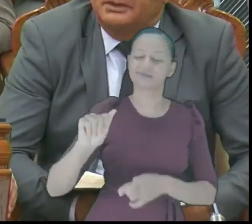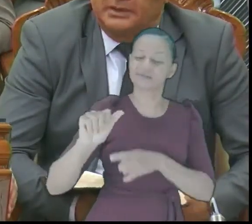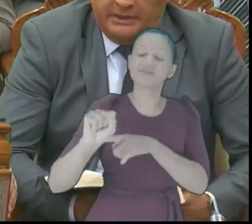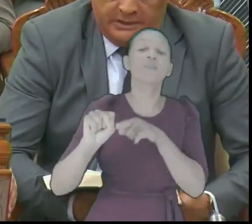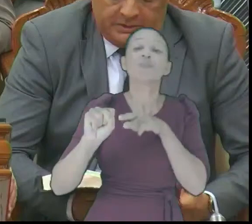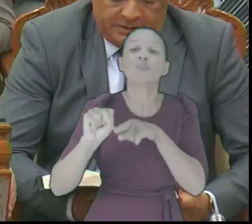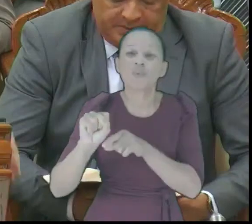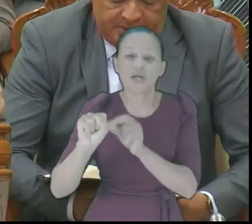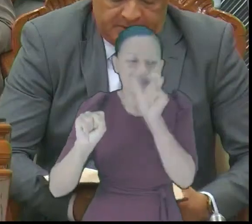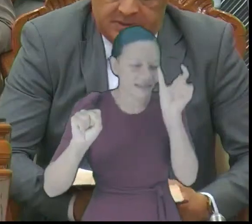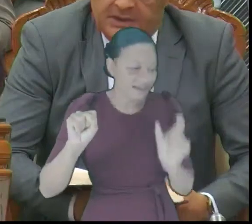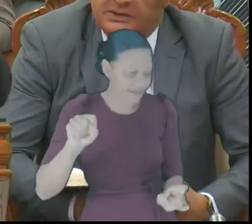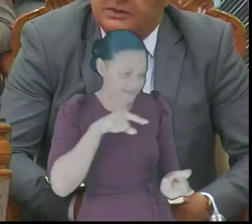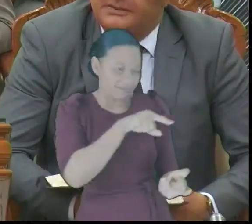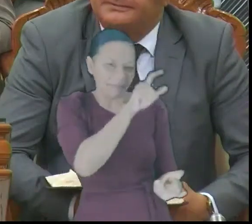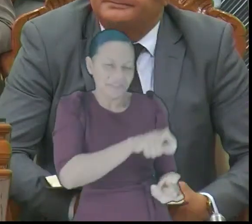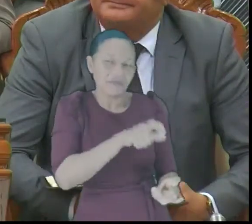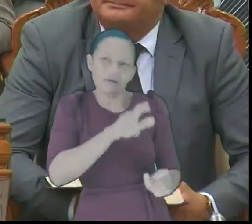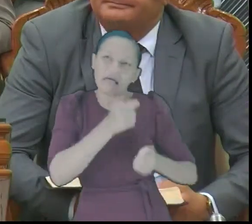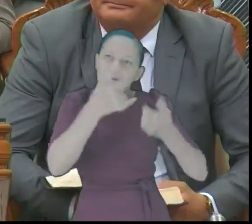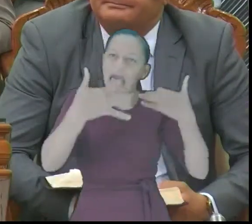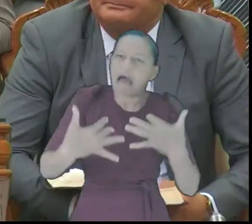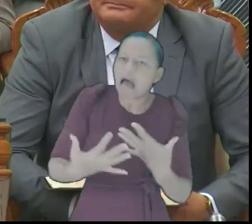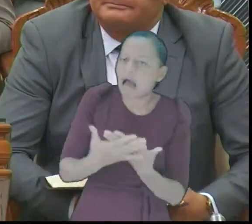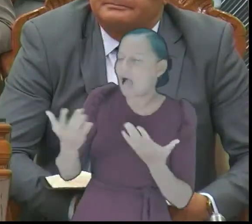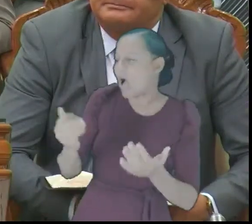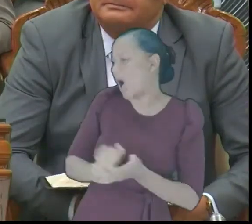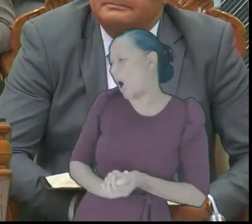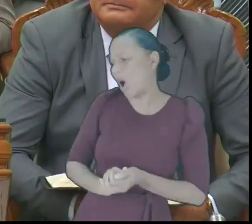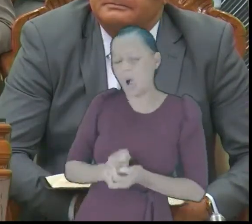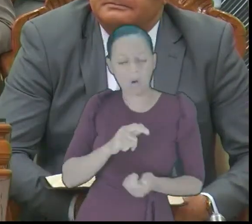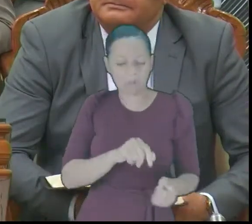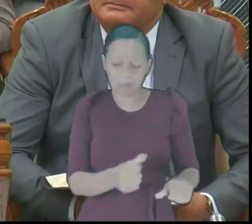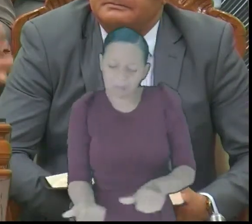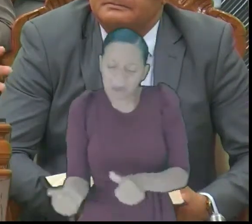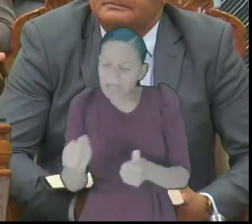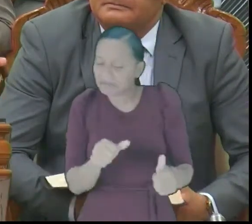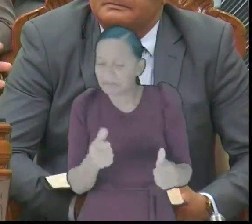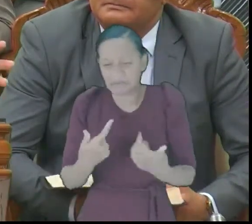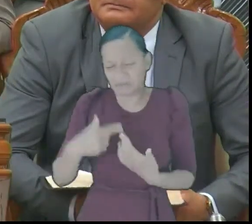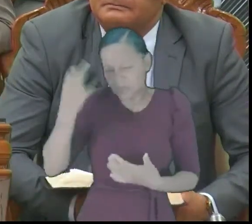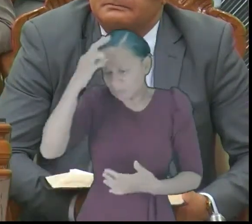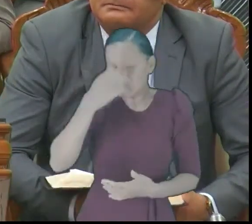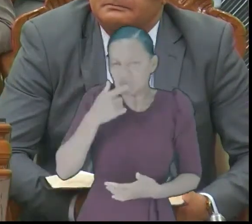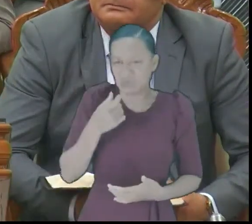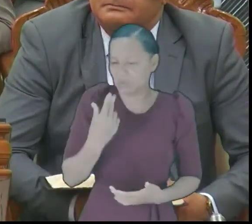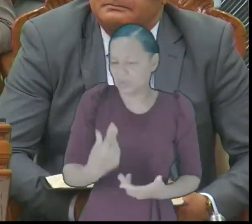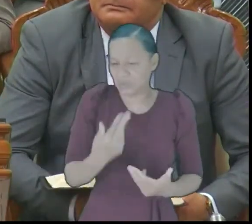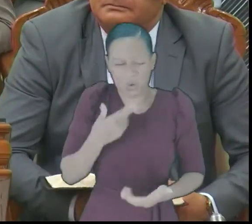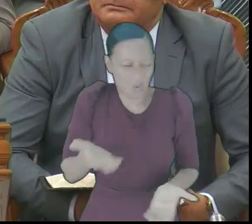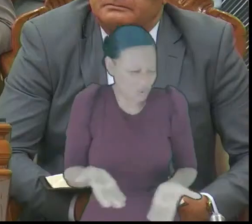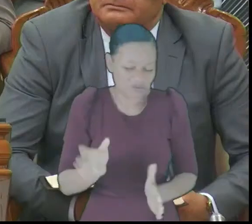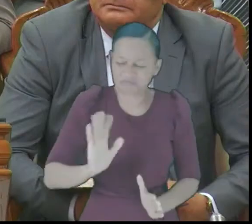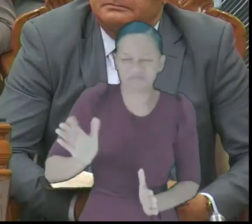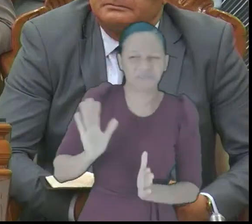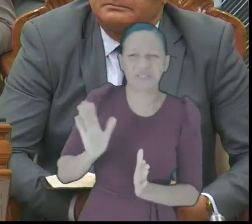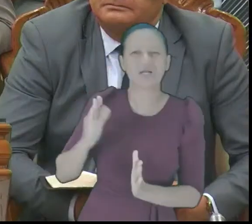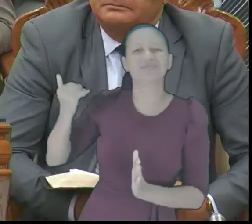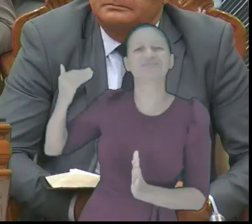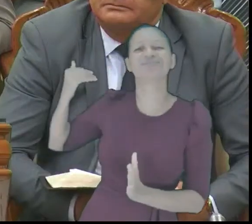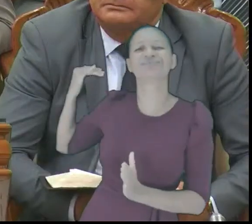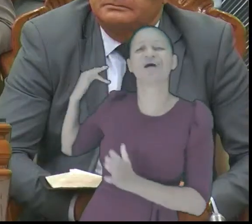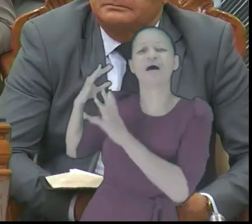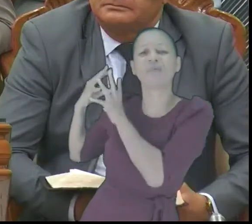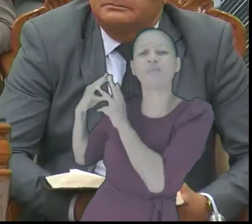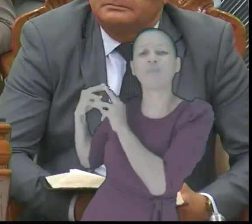que dizem que o batismo com o Espírito Santo não é para hoje. E os dons. Eles dizem que foi